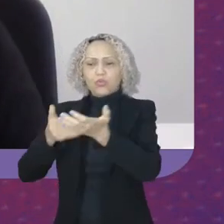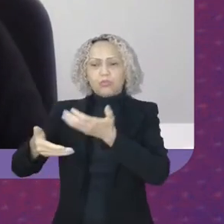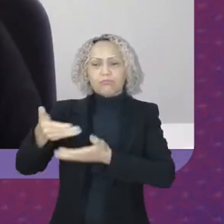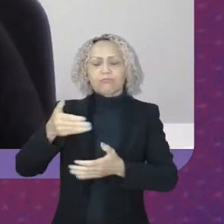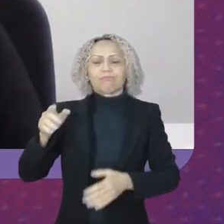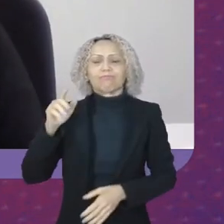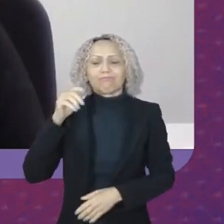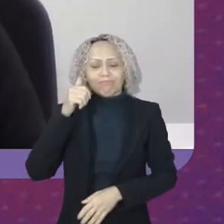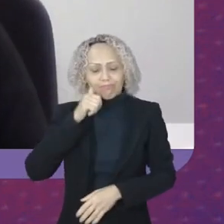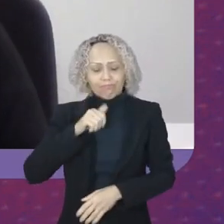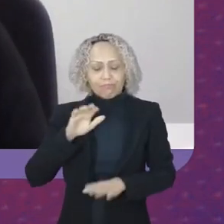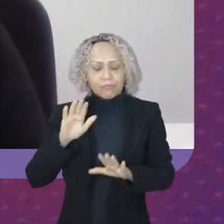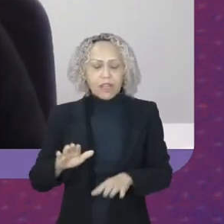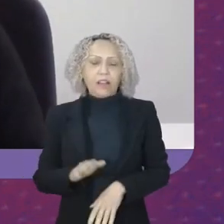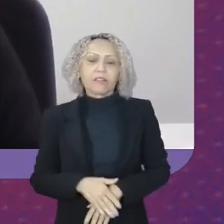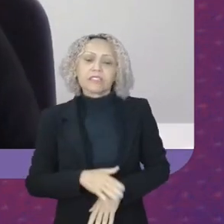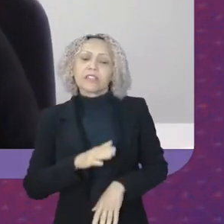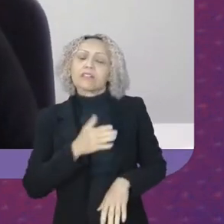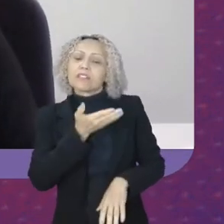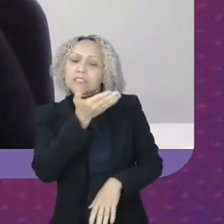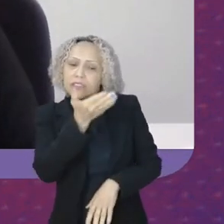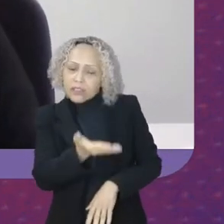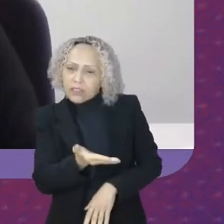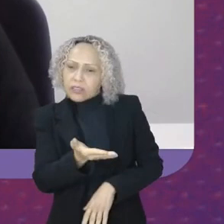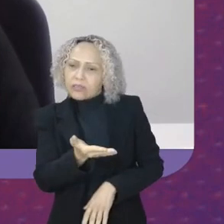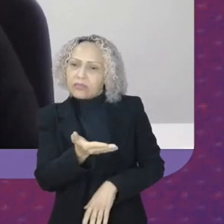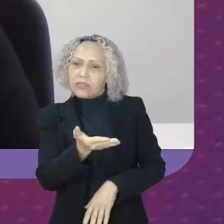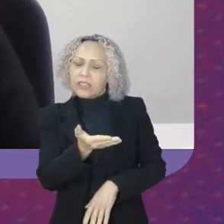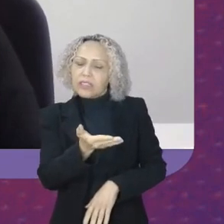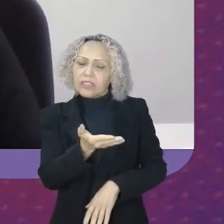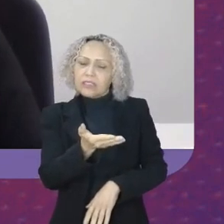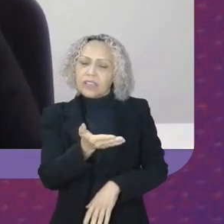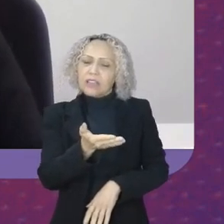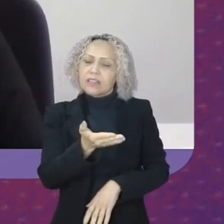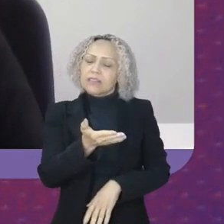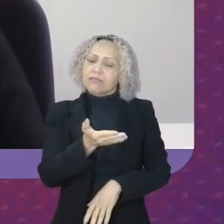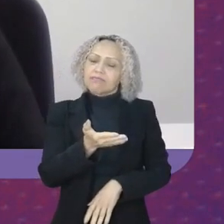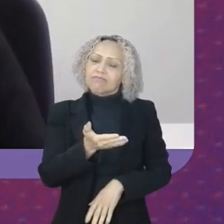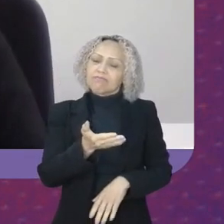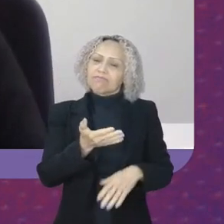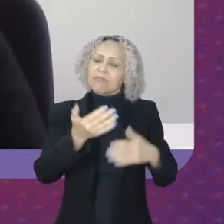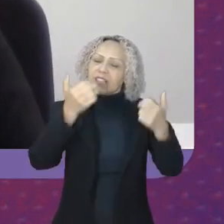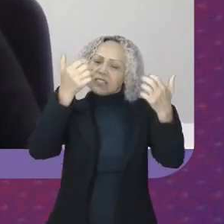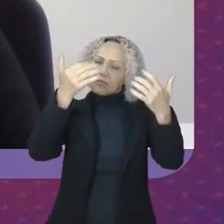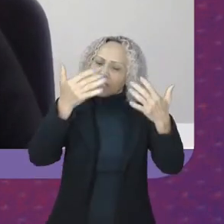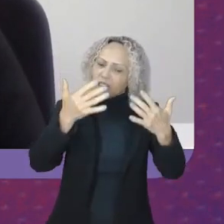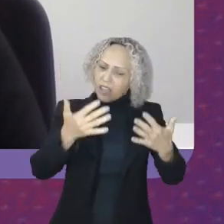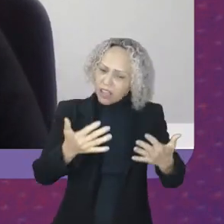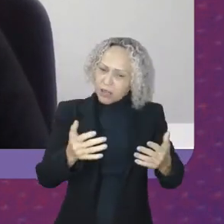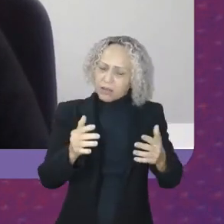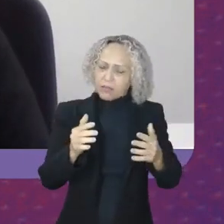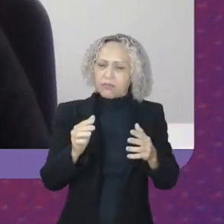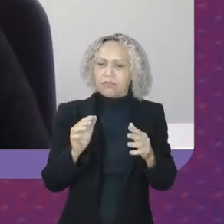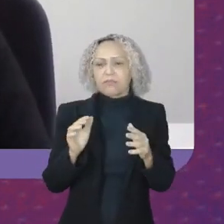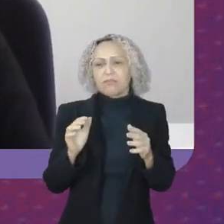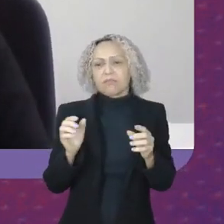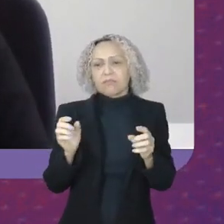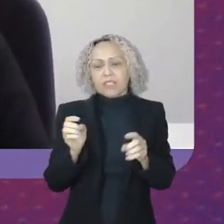o seu chamado, a sua despedida deste momento, dessas aulas que foram especiais.